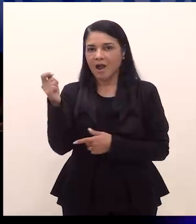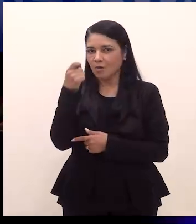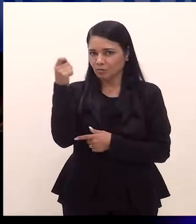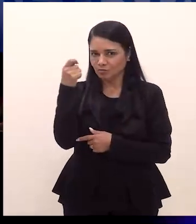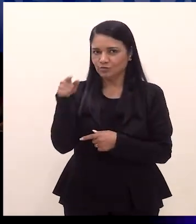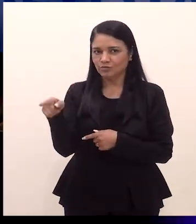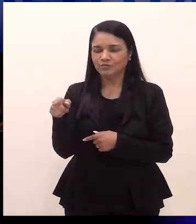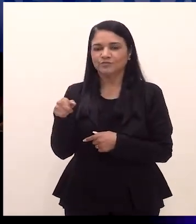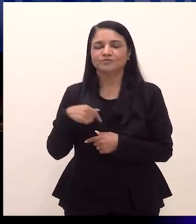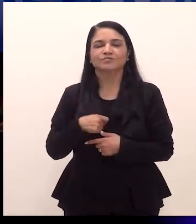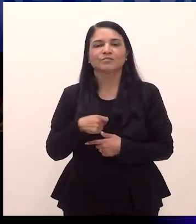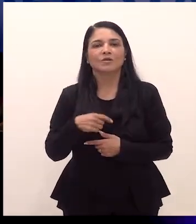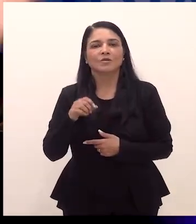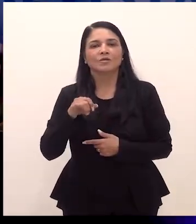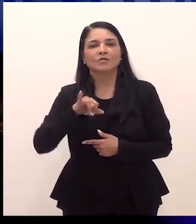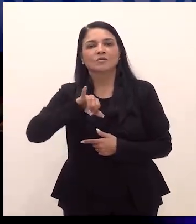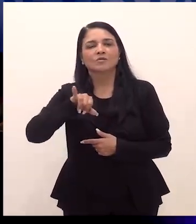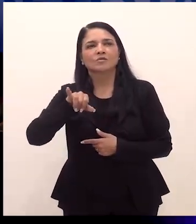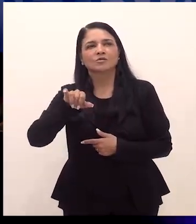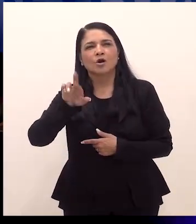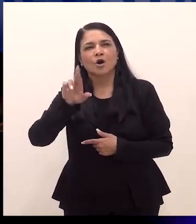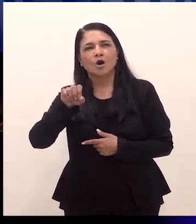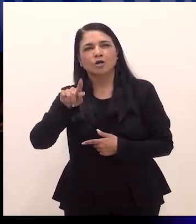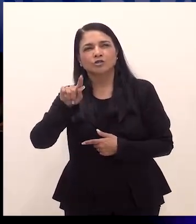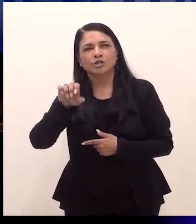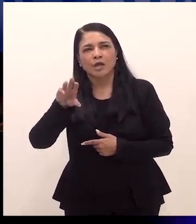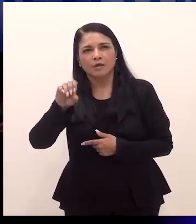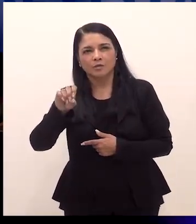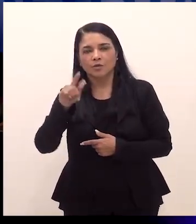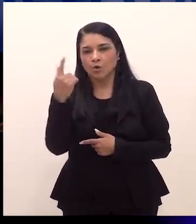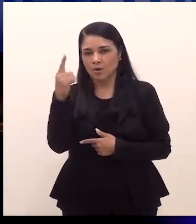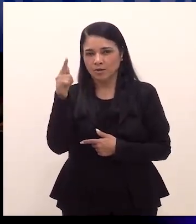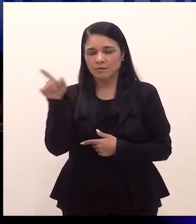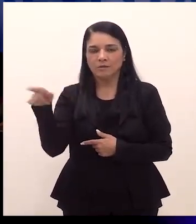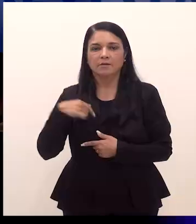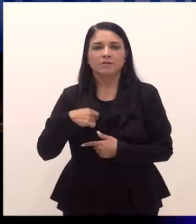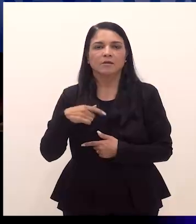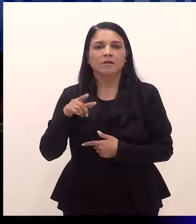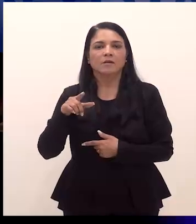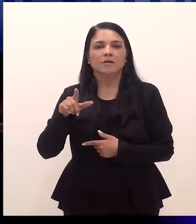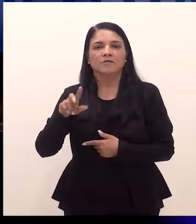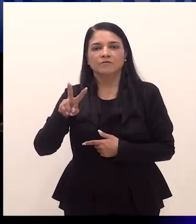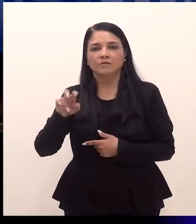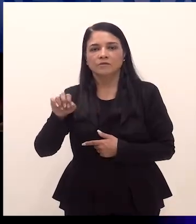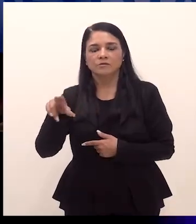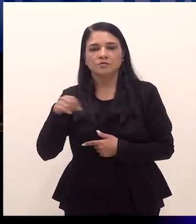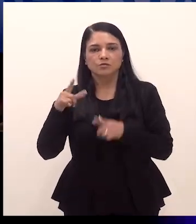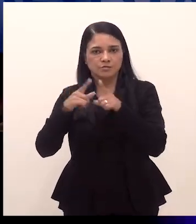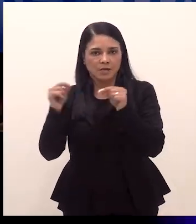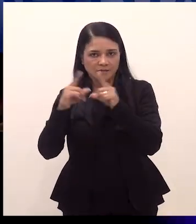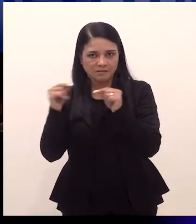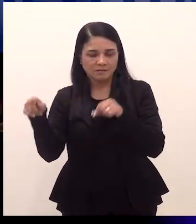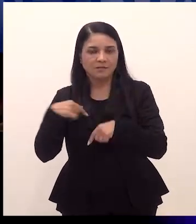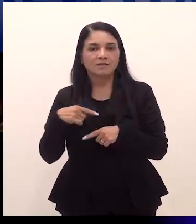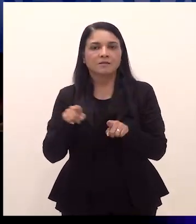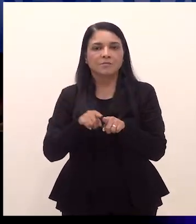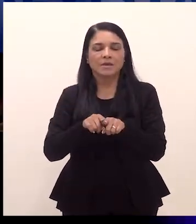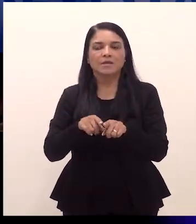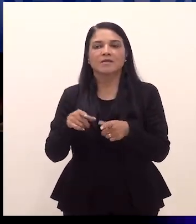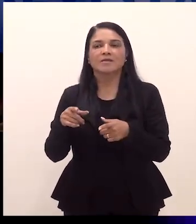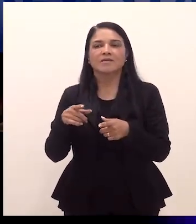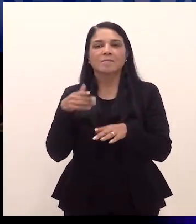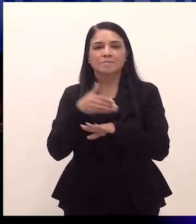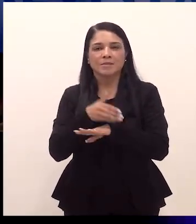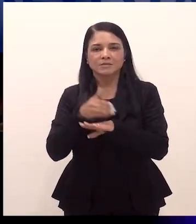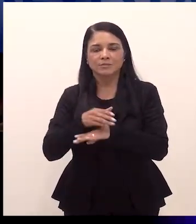espetacular, gaúcho. O Rogério Caetano é de Goiânia, o Vinícius é de Brasília. E a gente vai ter também o Rodrigo Jesus, carioca,